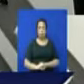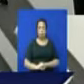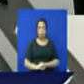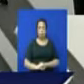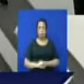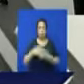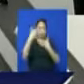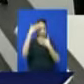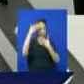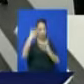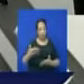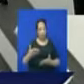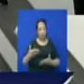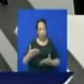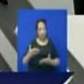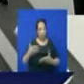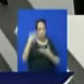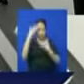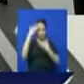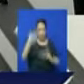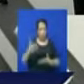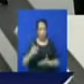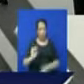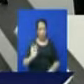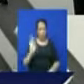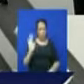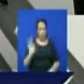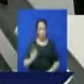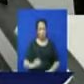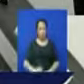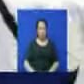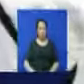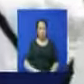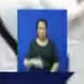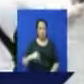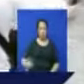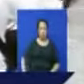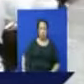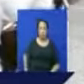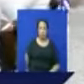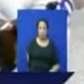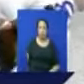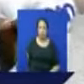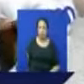Só agradecer, só agradecer. Muito obrigada.